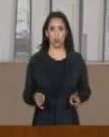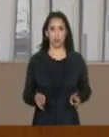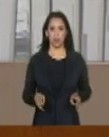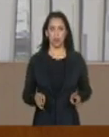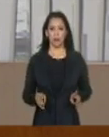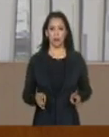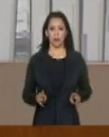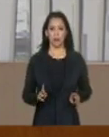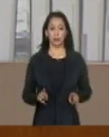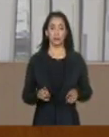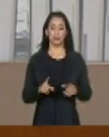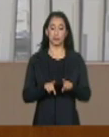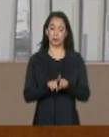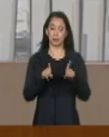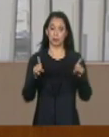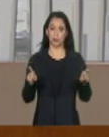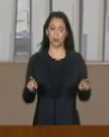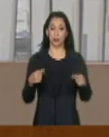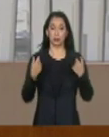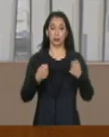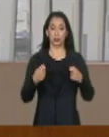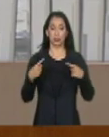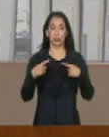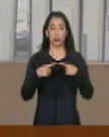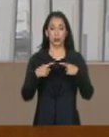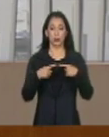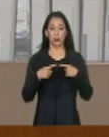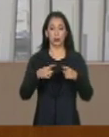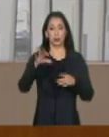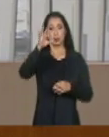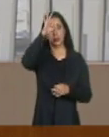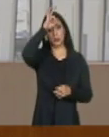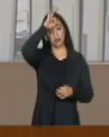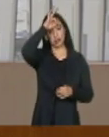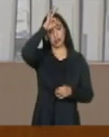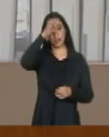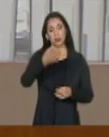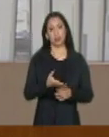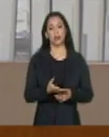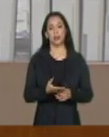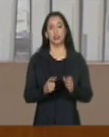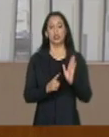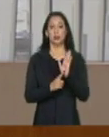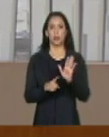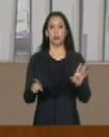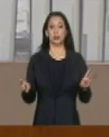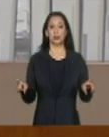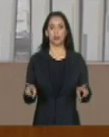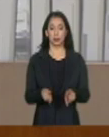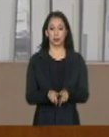desde que compatível com a presunção da inocência. E explicito.